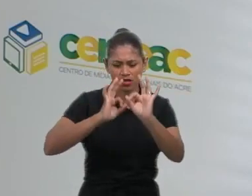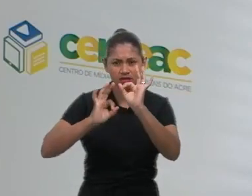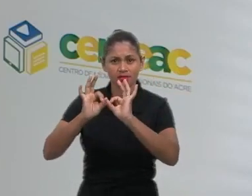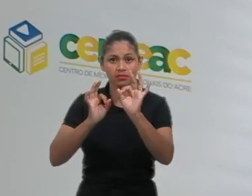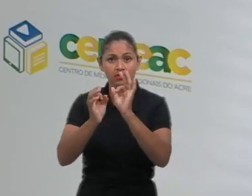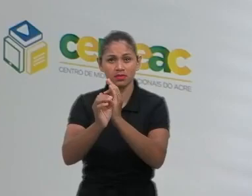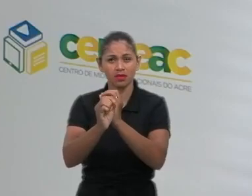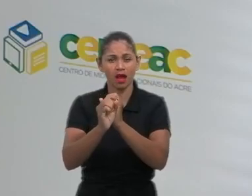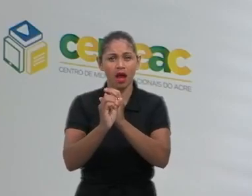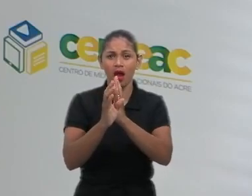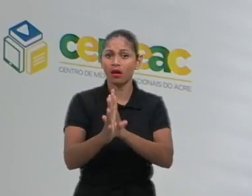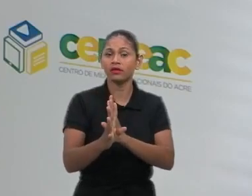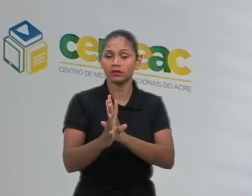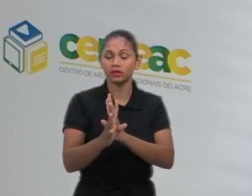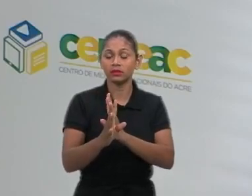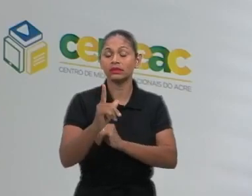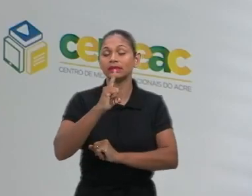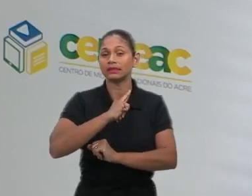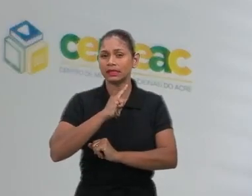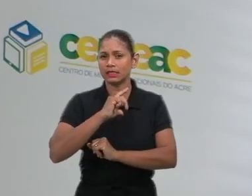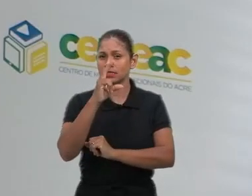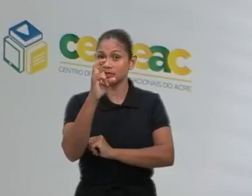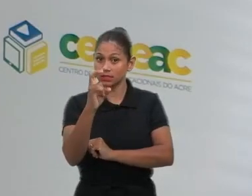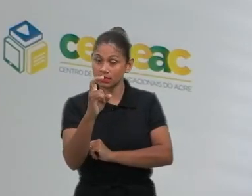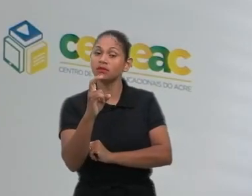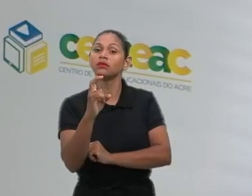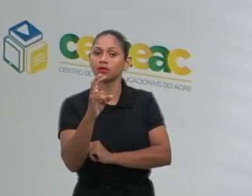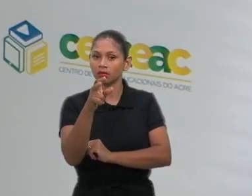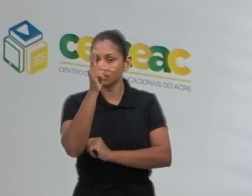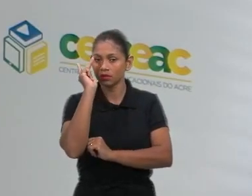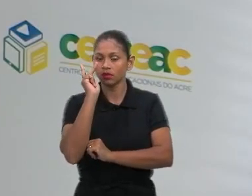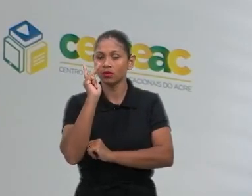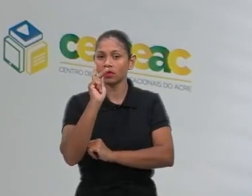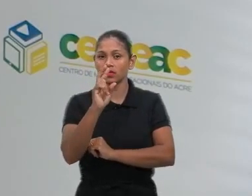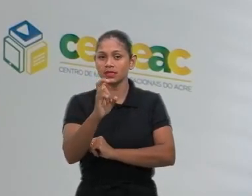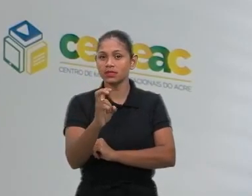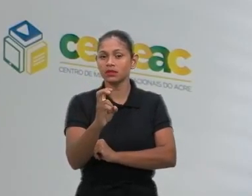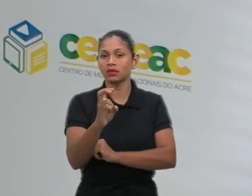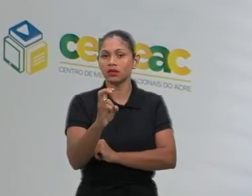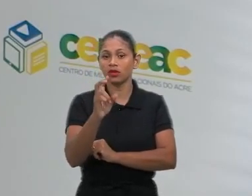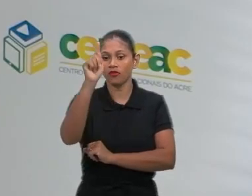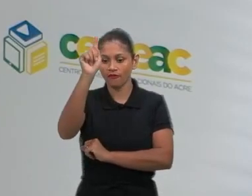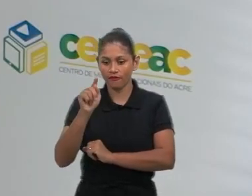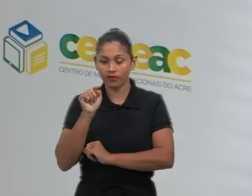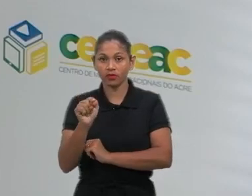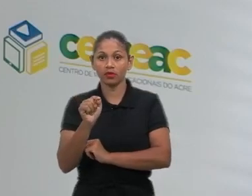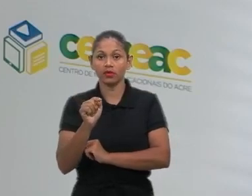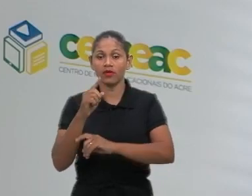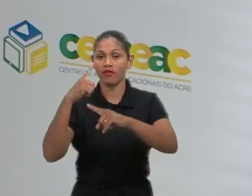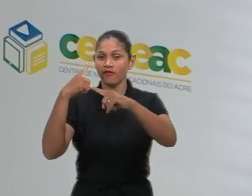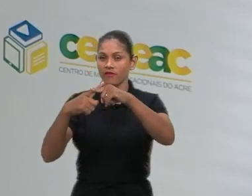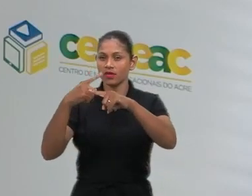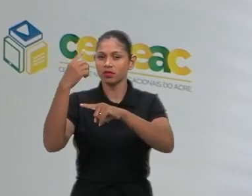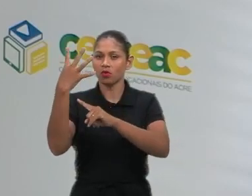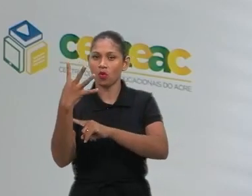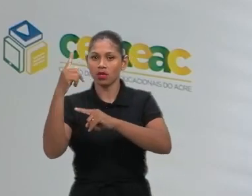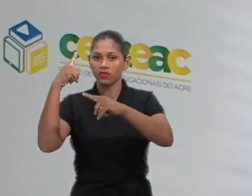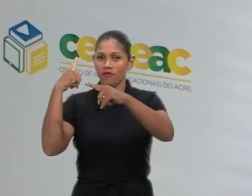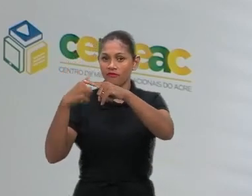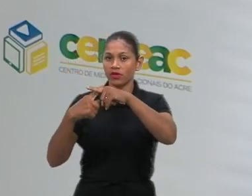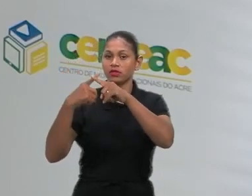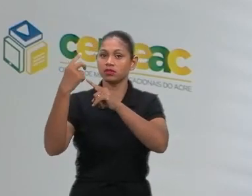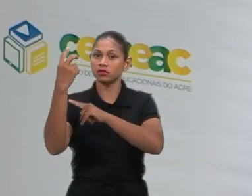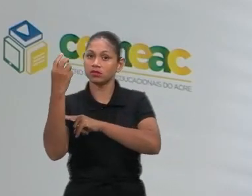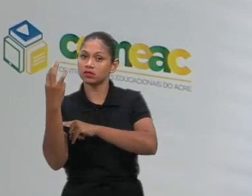pessoas contando comigo é 5. Então, 5 fatorial. O que é 5 fatorial? É 5 vezes 4, vezes 3, vezes 2, vezes